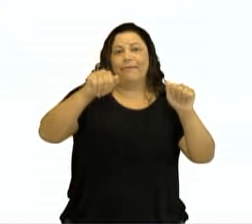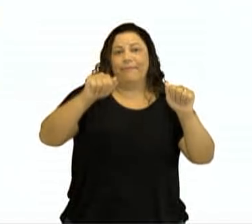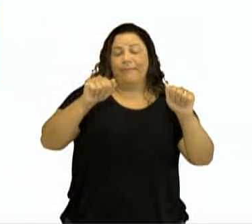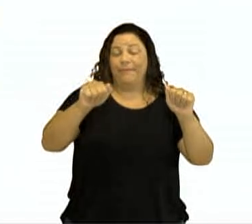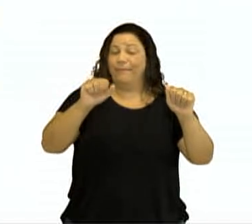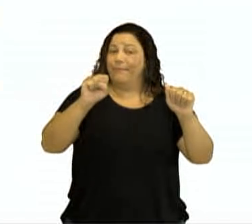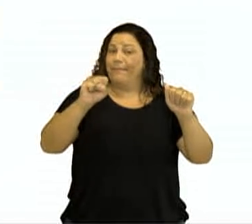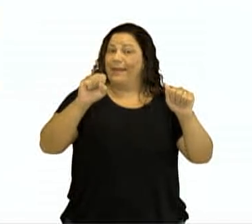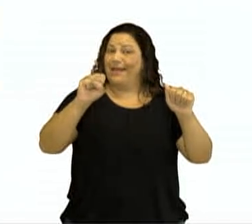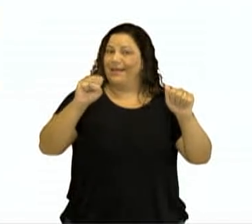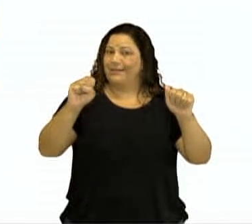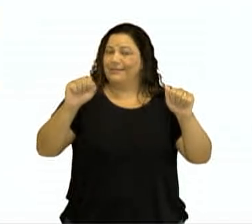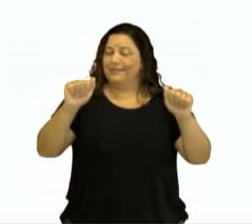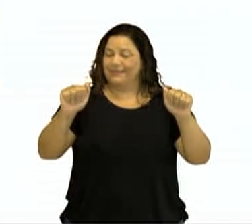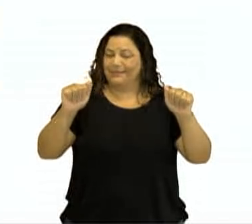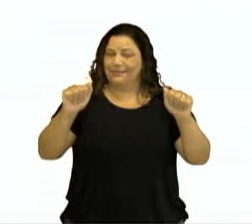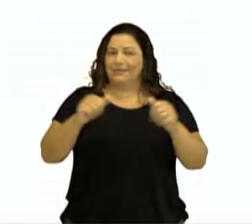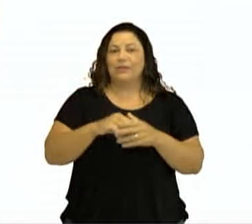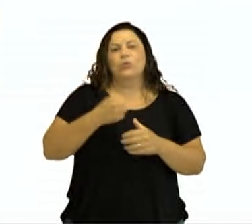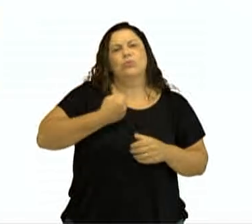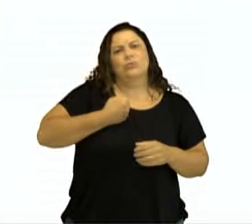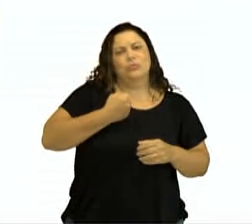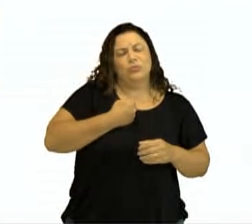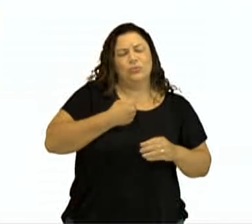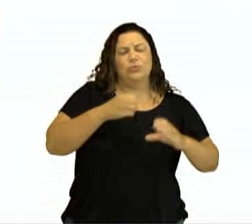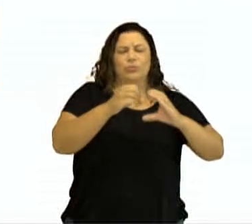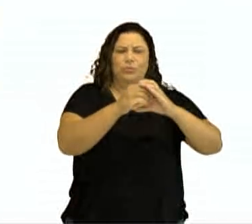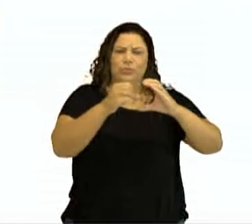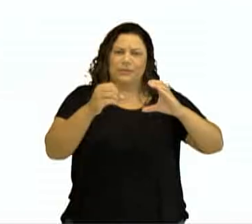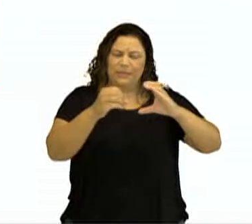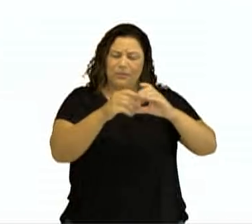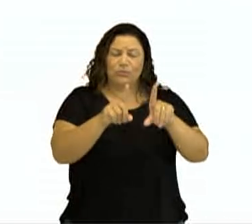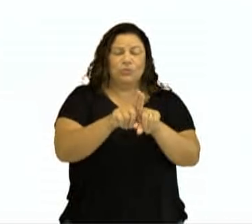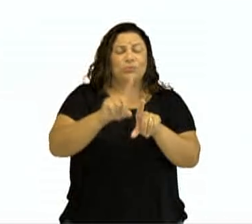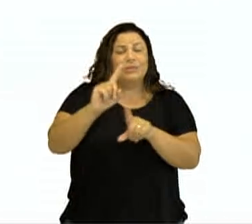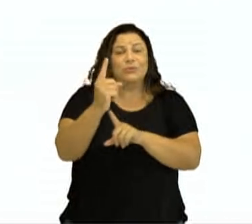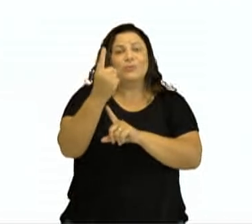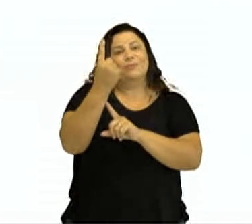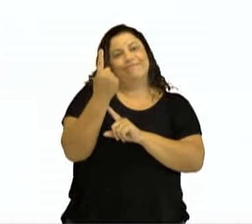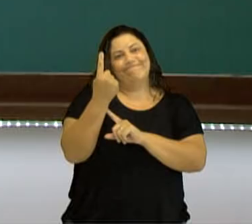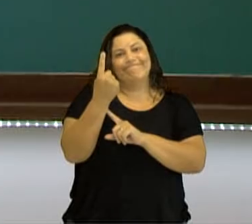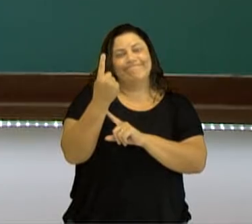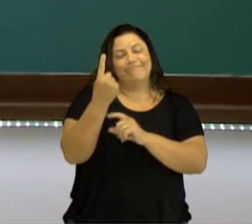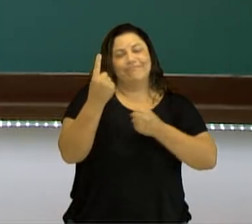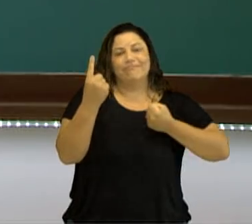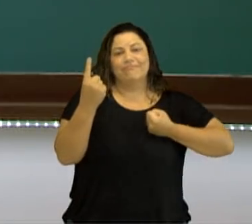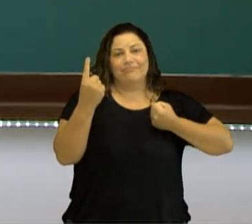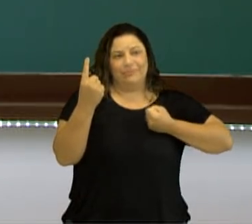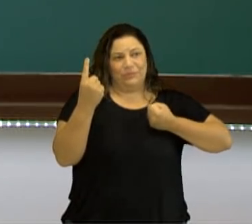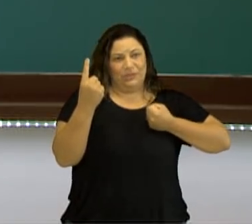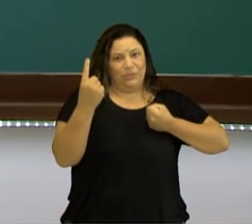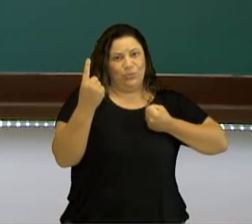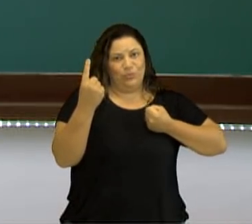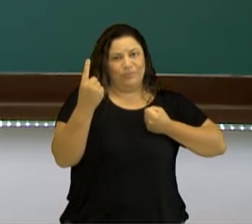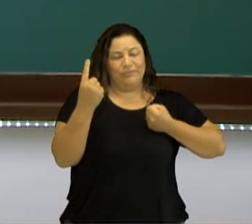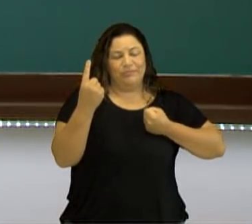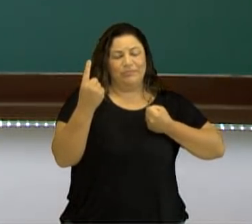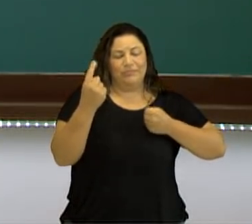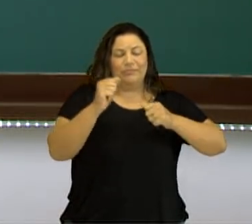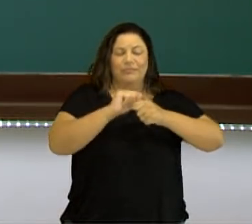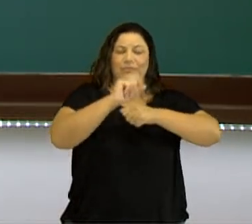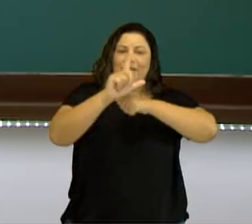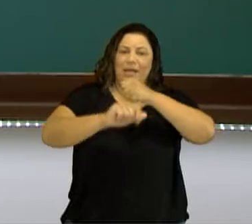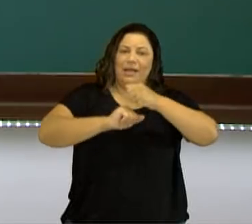de nêutrons. Aqui, pessoal, eu consigo identificar que só um deles só um deles tem número atômico